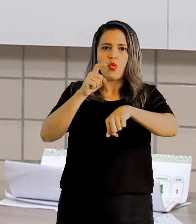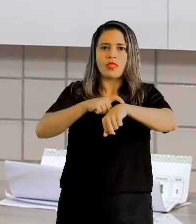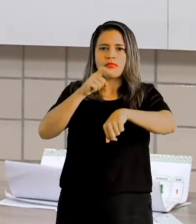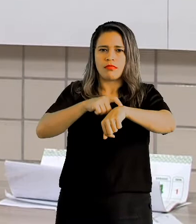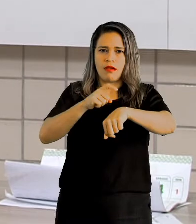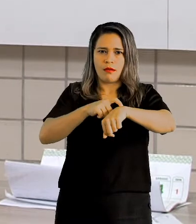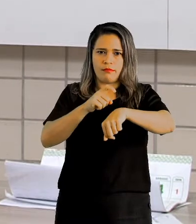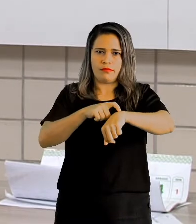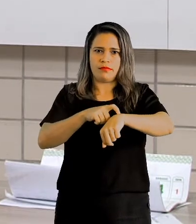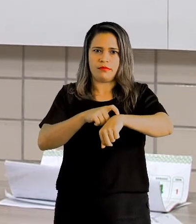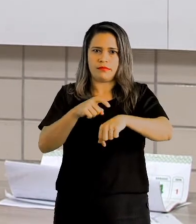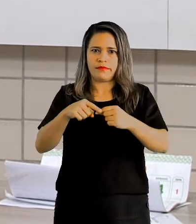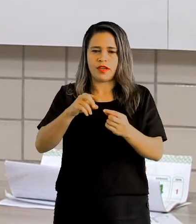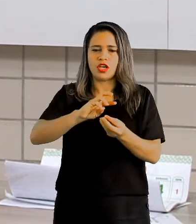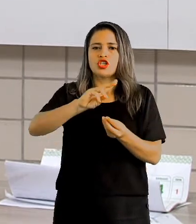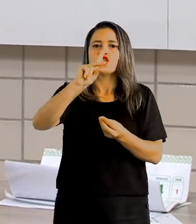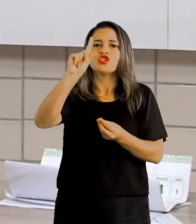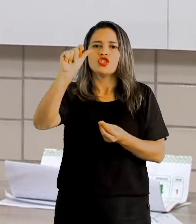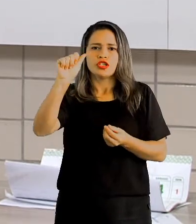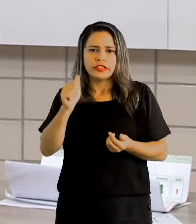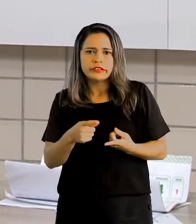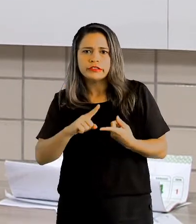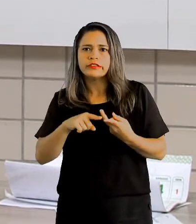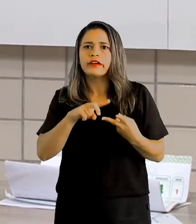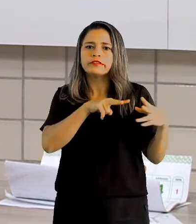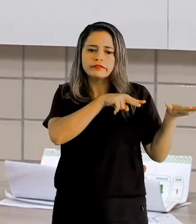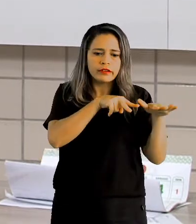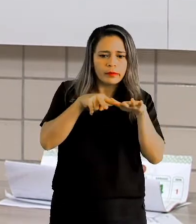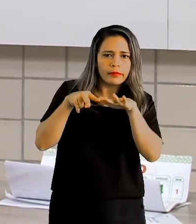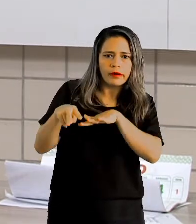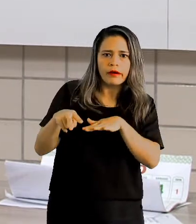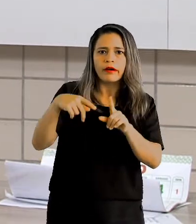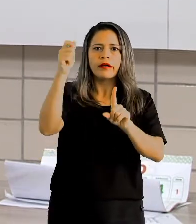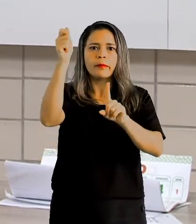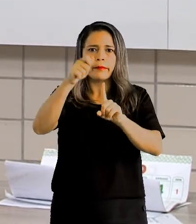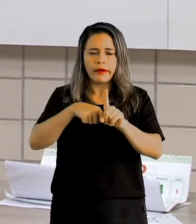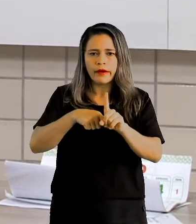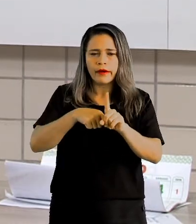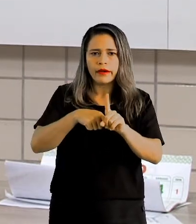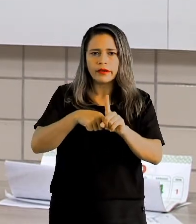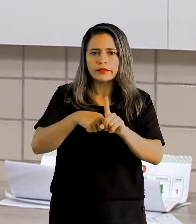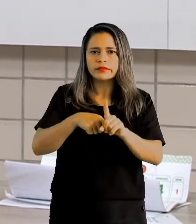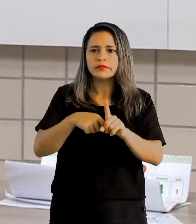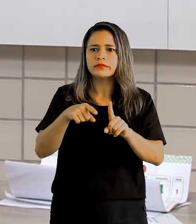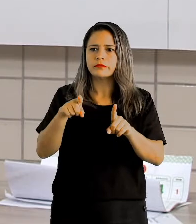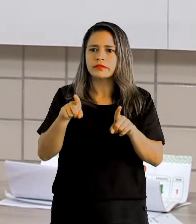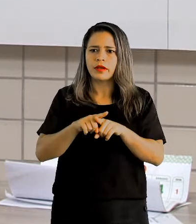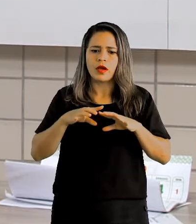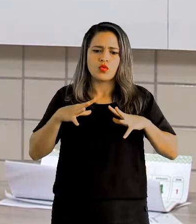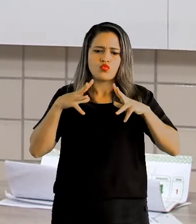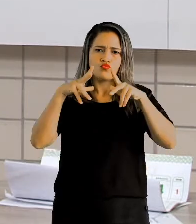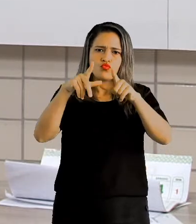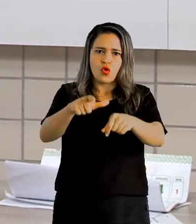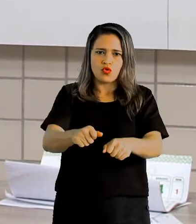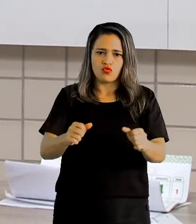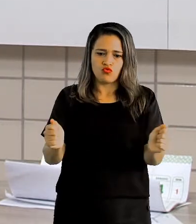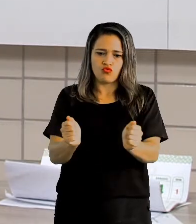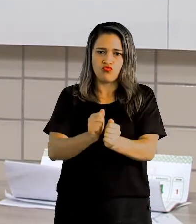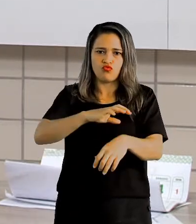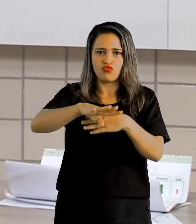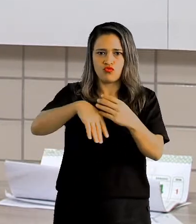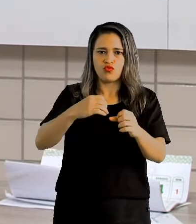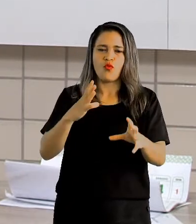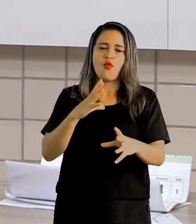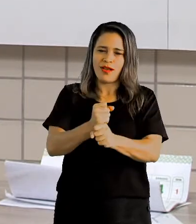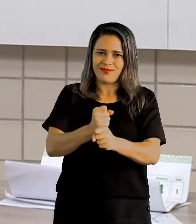ele mede em dias, semana, meses e forma o todo, que é o ano. Vamos à